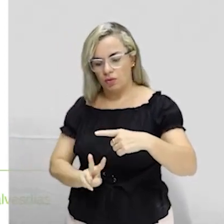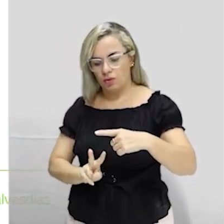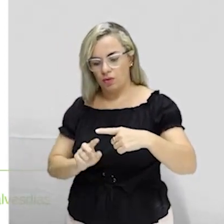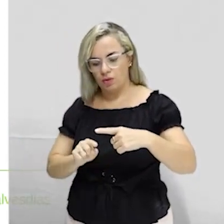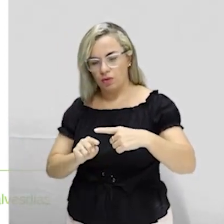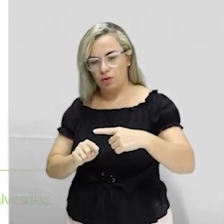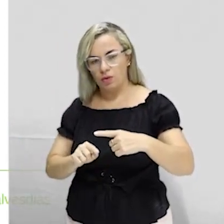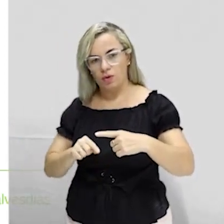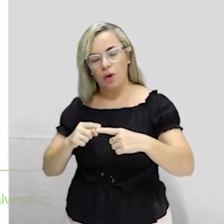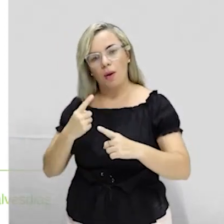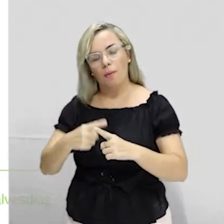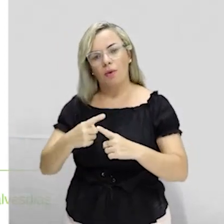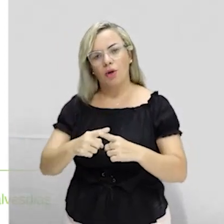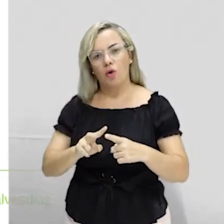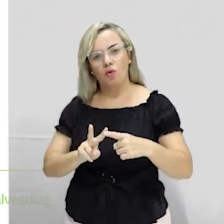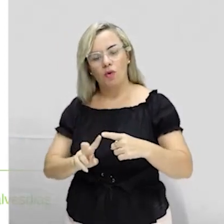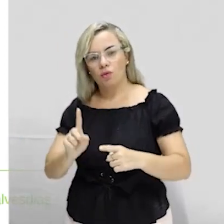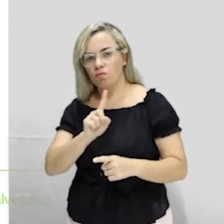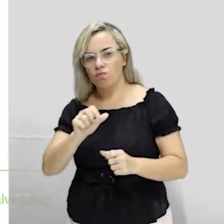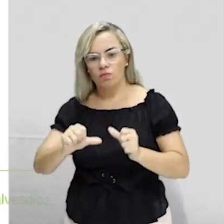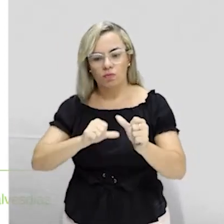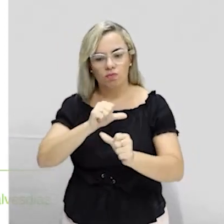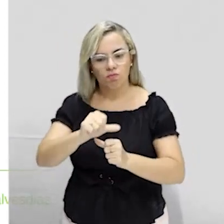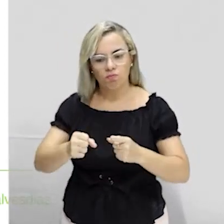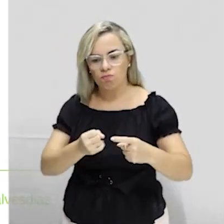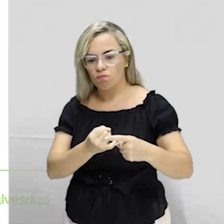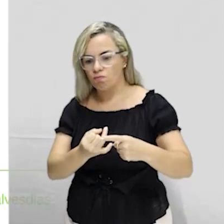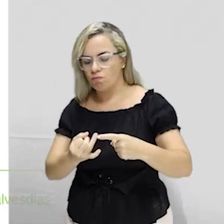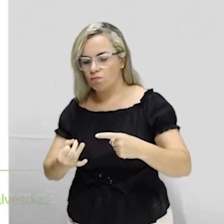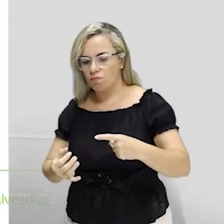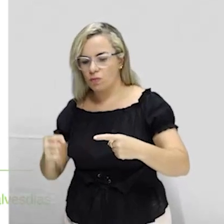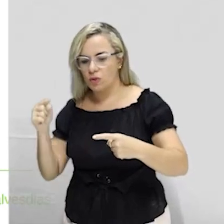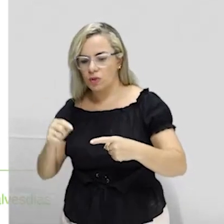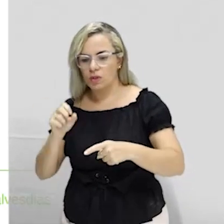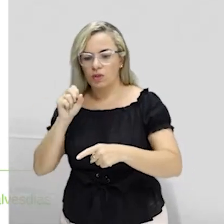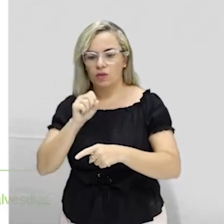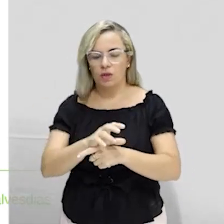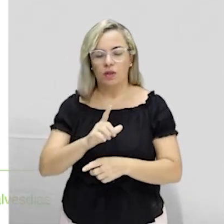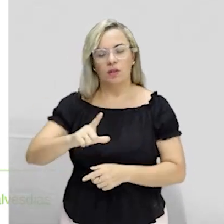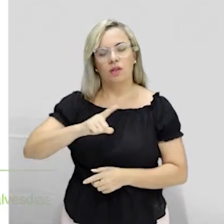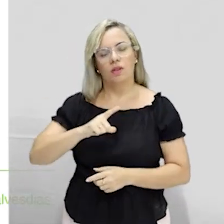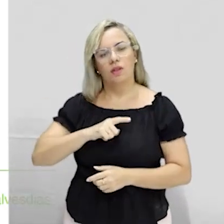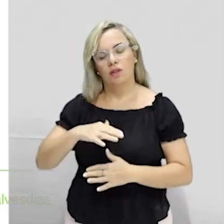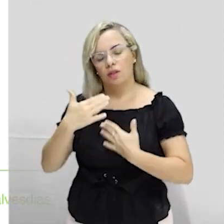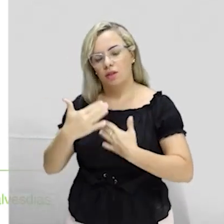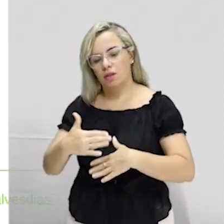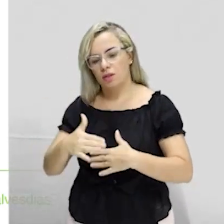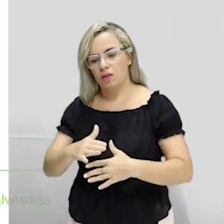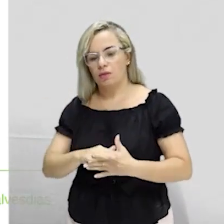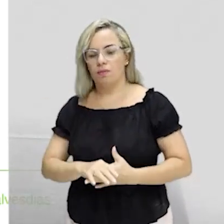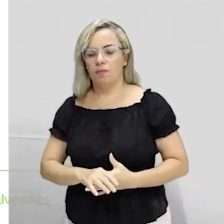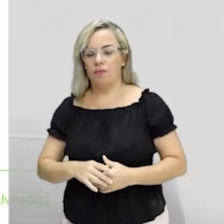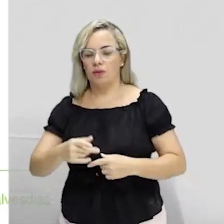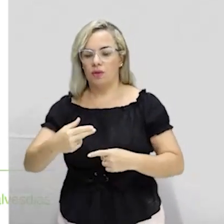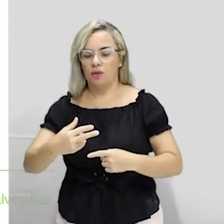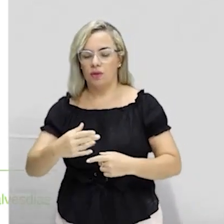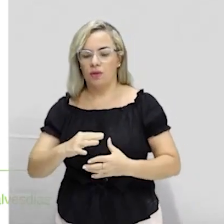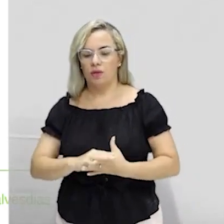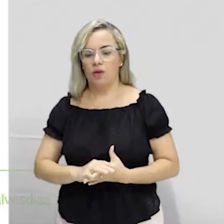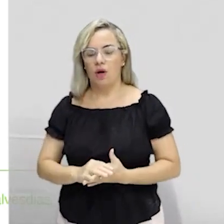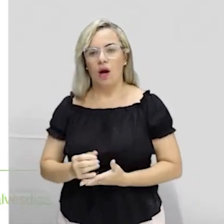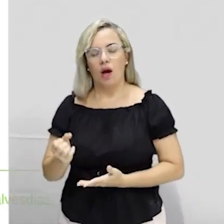quê? Porque V não mudou. V é a quantidade de vagas, permaneceu inalterada. O que mudou também? A